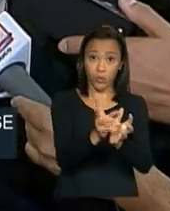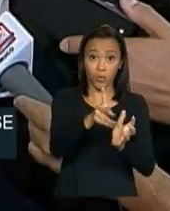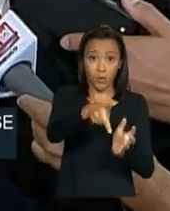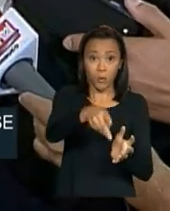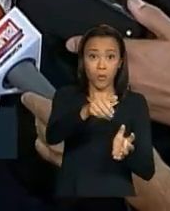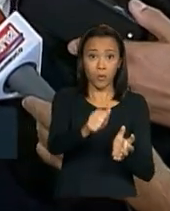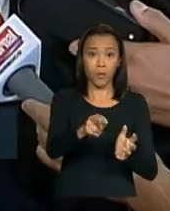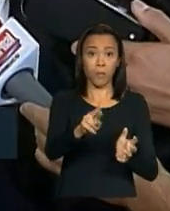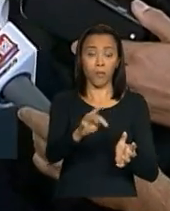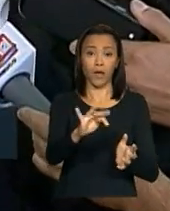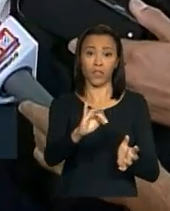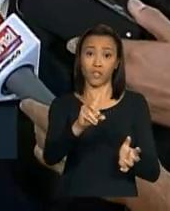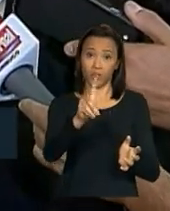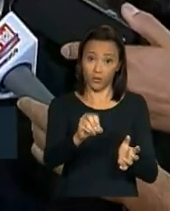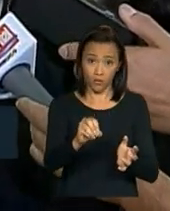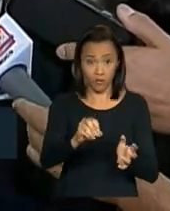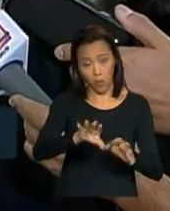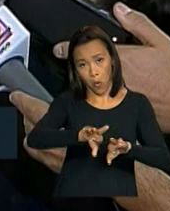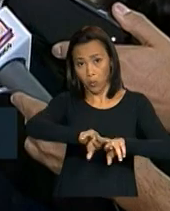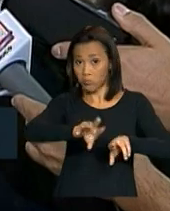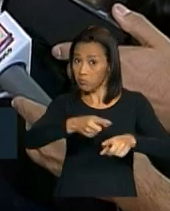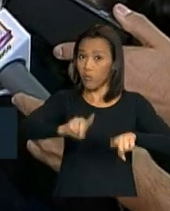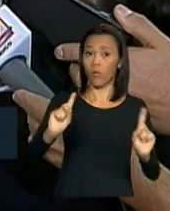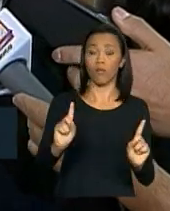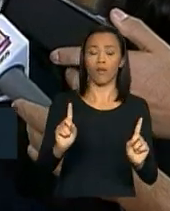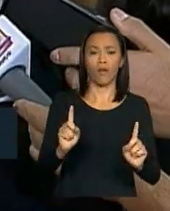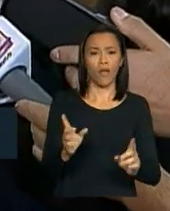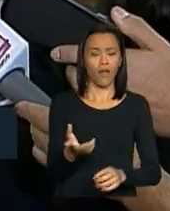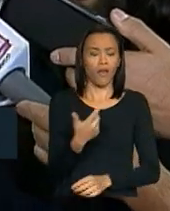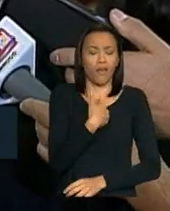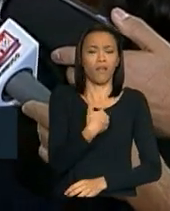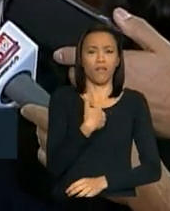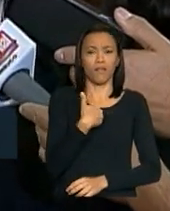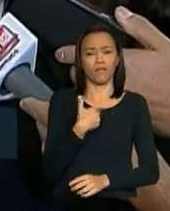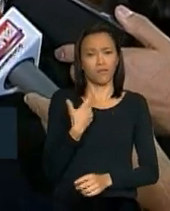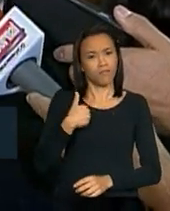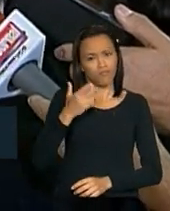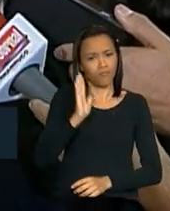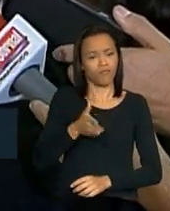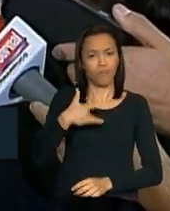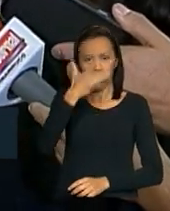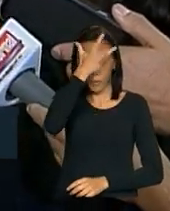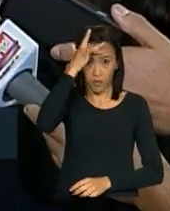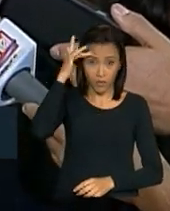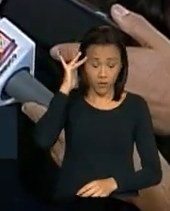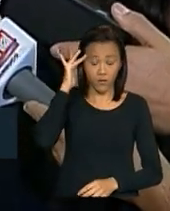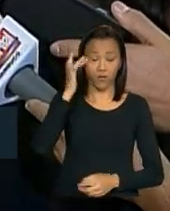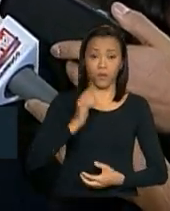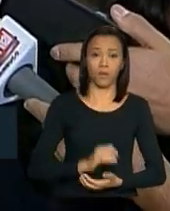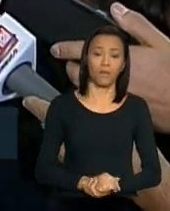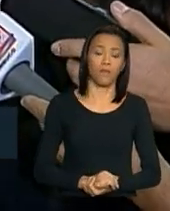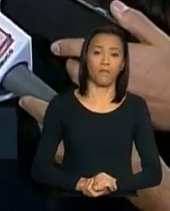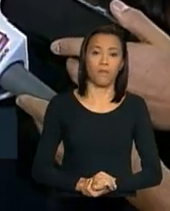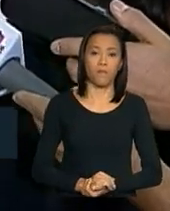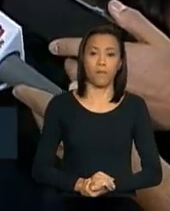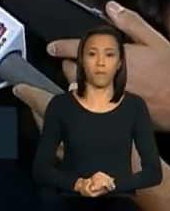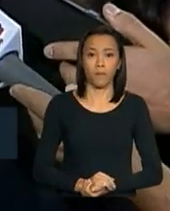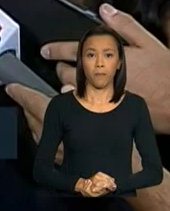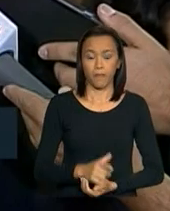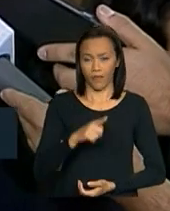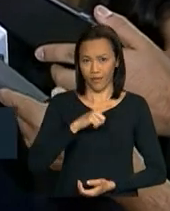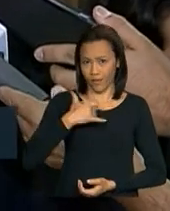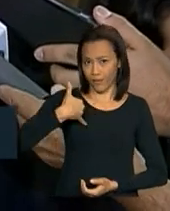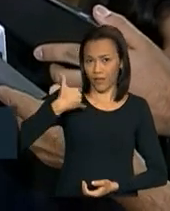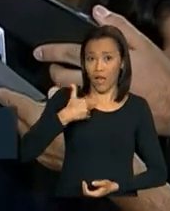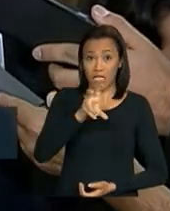torço mais? Que une mais, até pela história. Eu sou uma pessoa já que tem